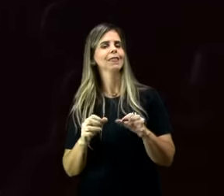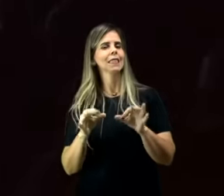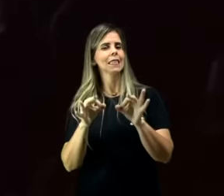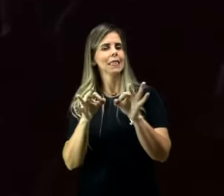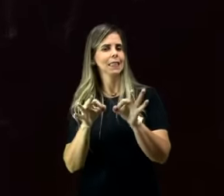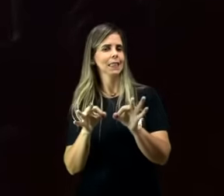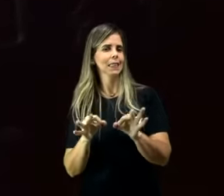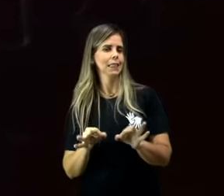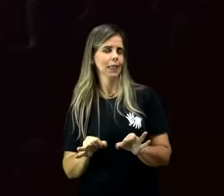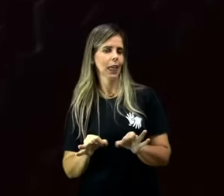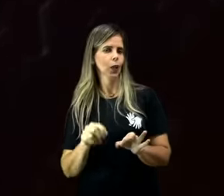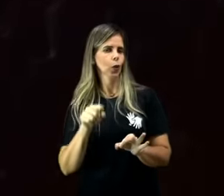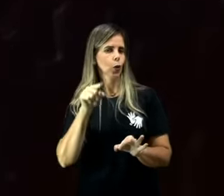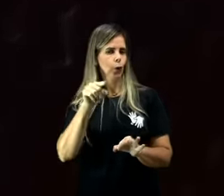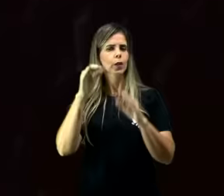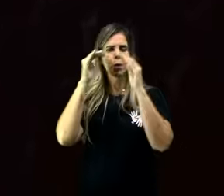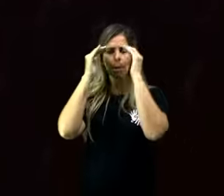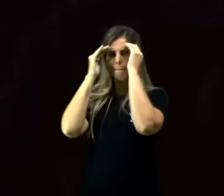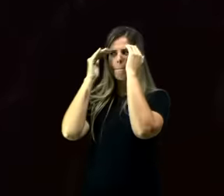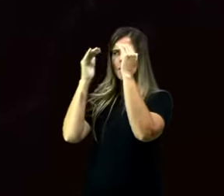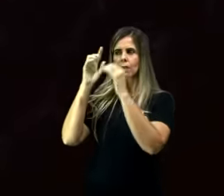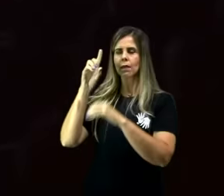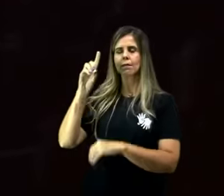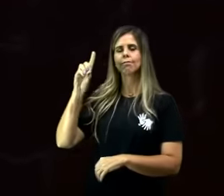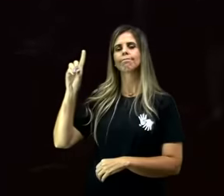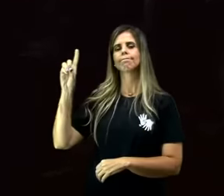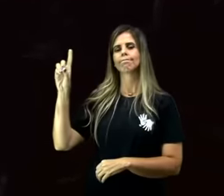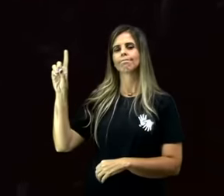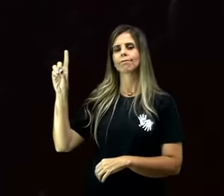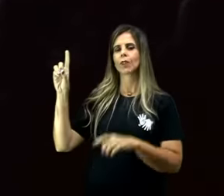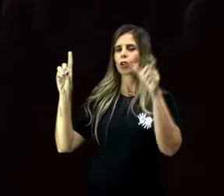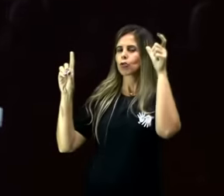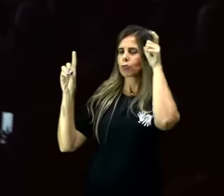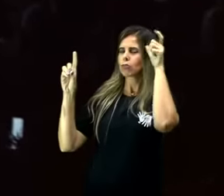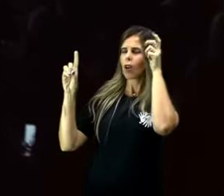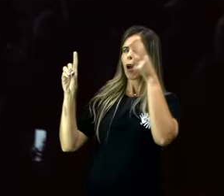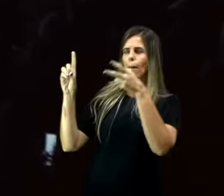certa, rapaz. Você está na direção certa, minha irmã. Quem está comigo aqui, diga: eu creio.